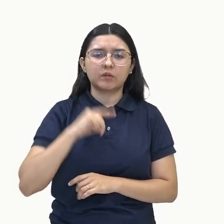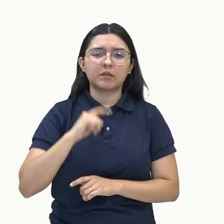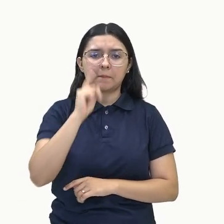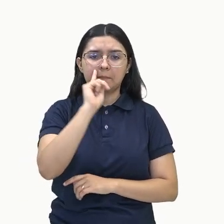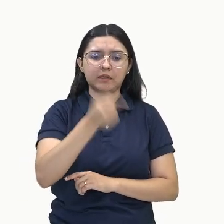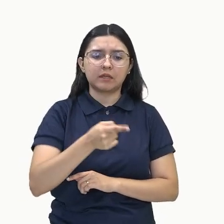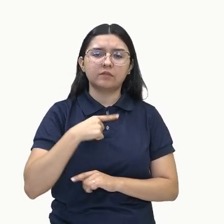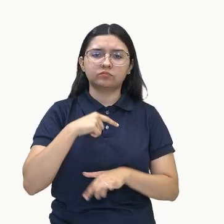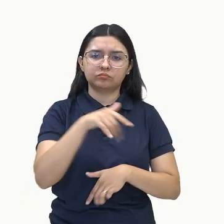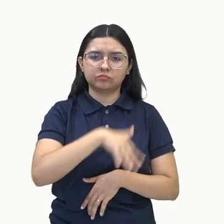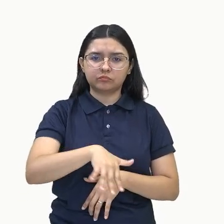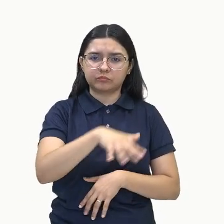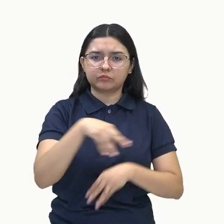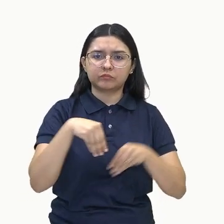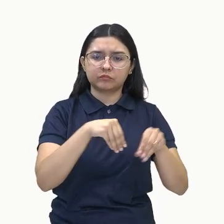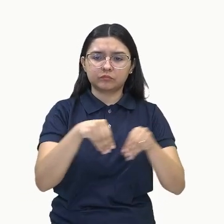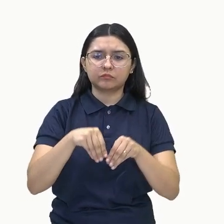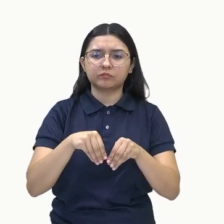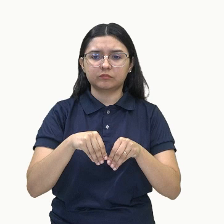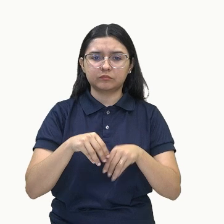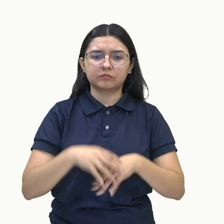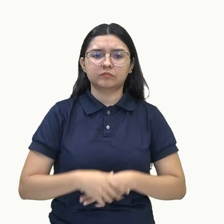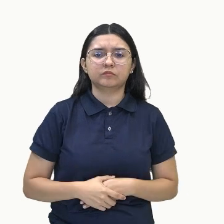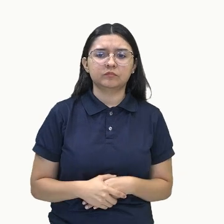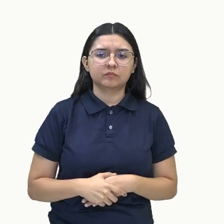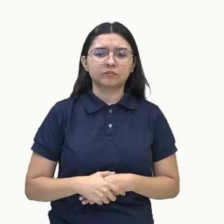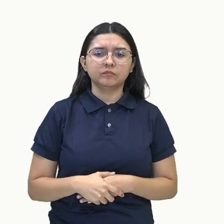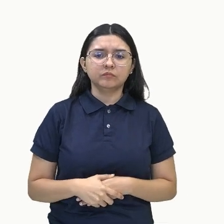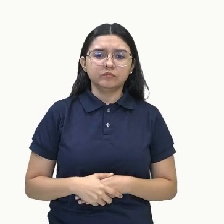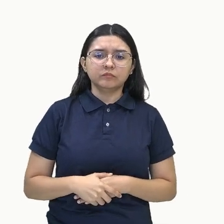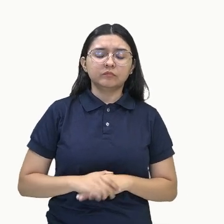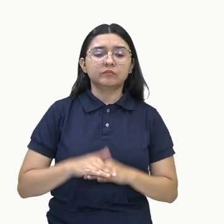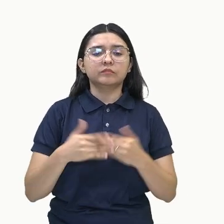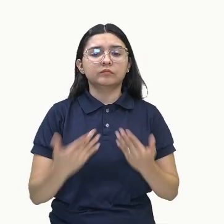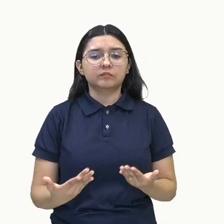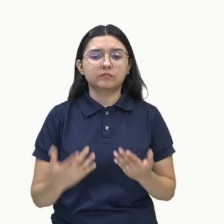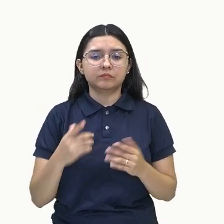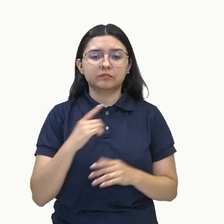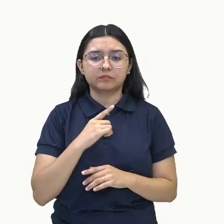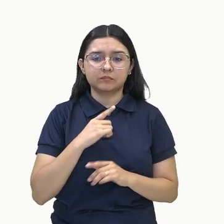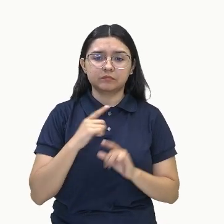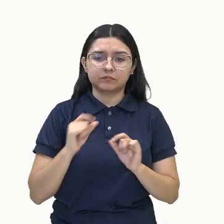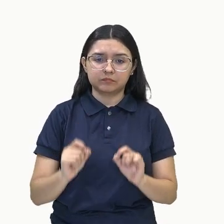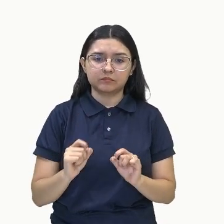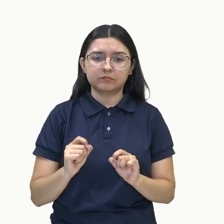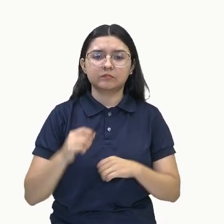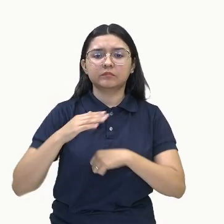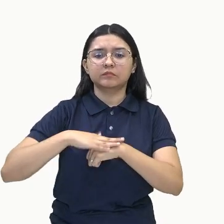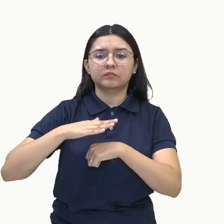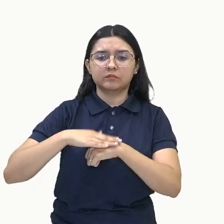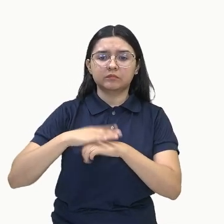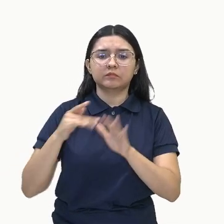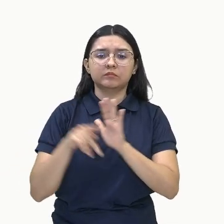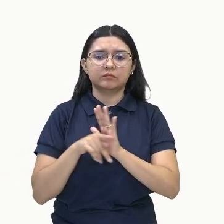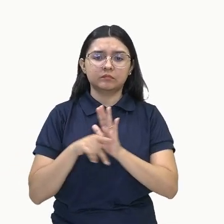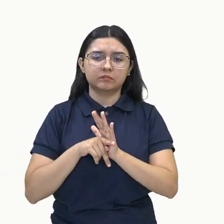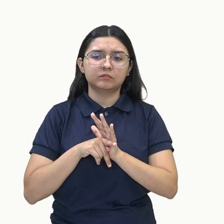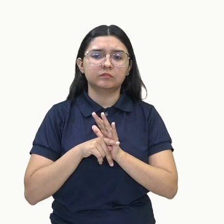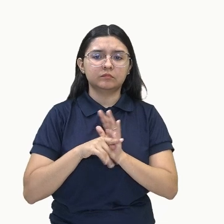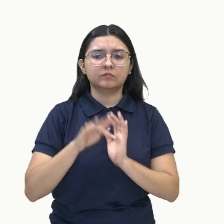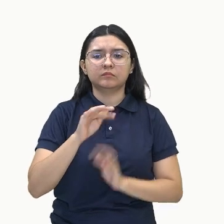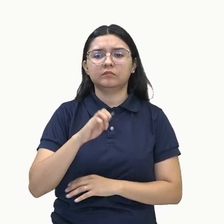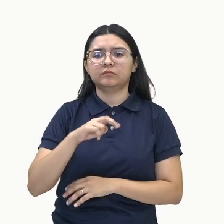esse senhor era justamente o senhor feudal. O isolamento e a autonomia dos feudos fizeram com